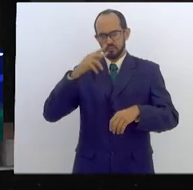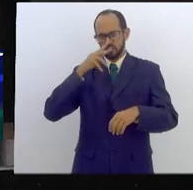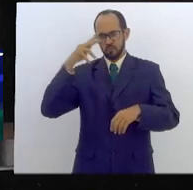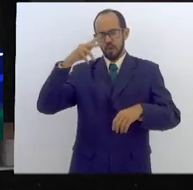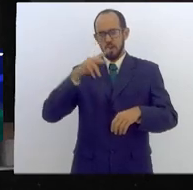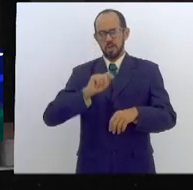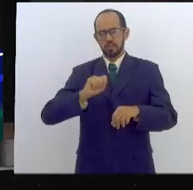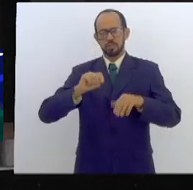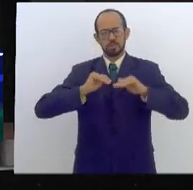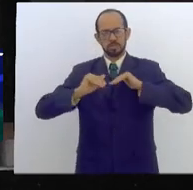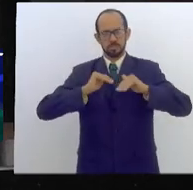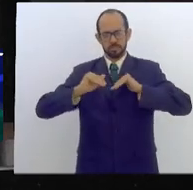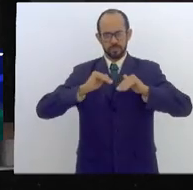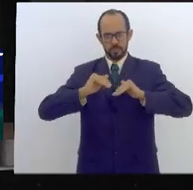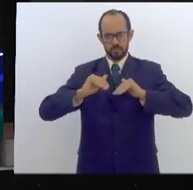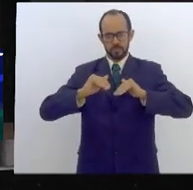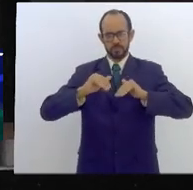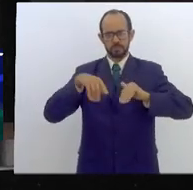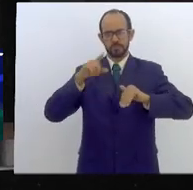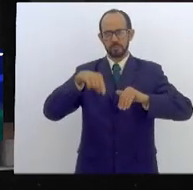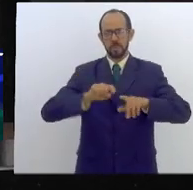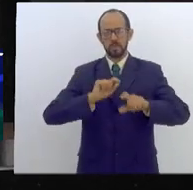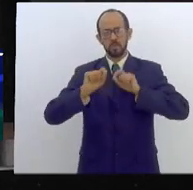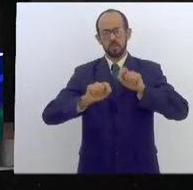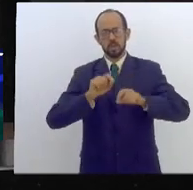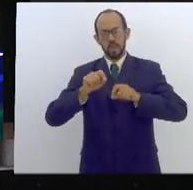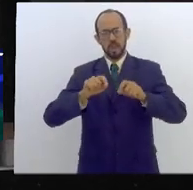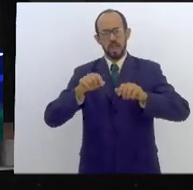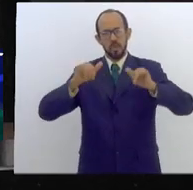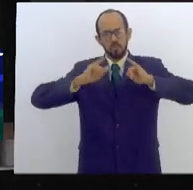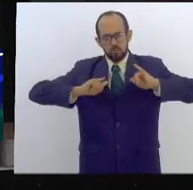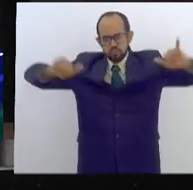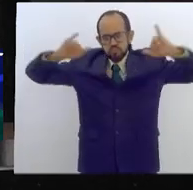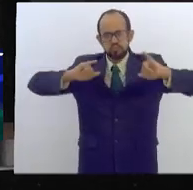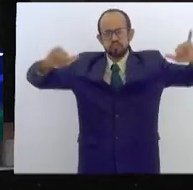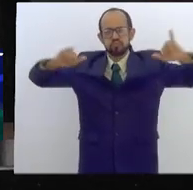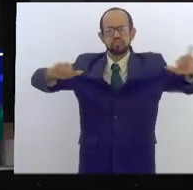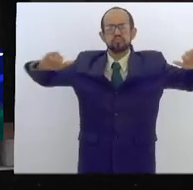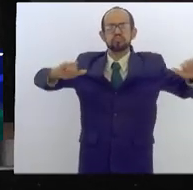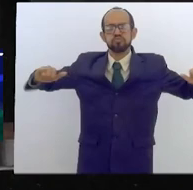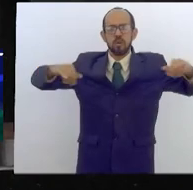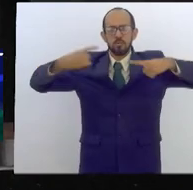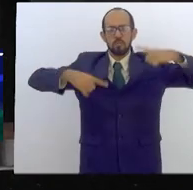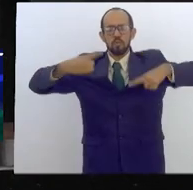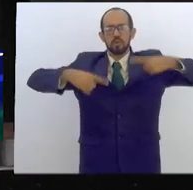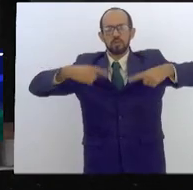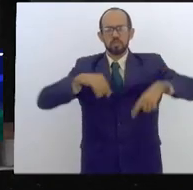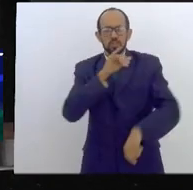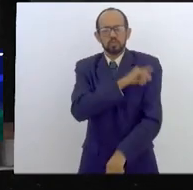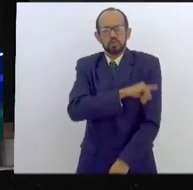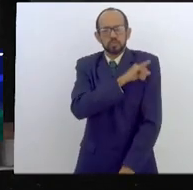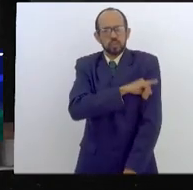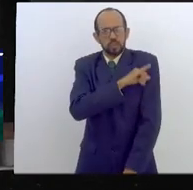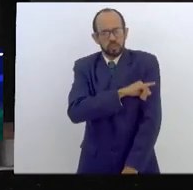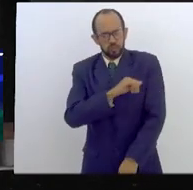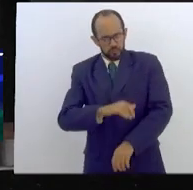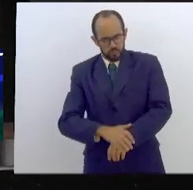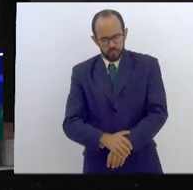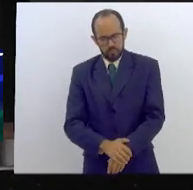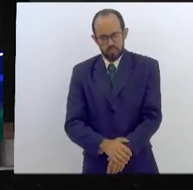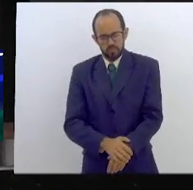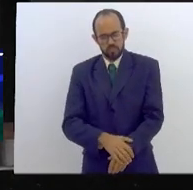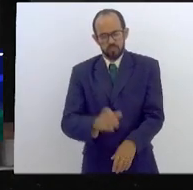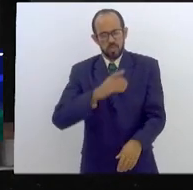nesses movimentos, chamada Grandes Manifestações Políticas no Rio de Janeiro.